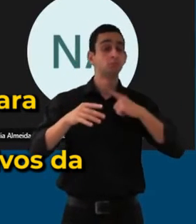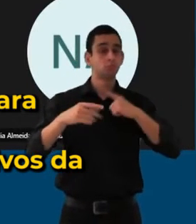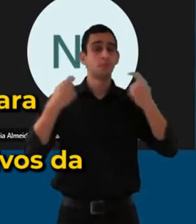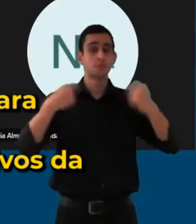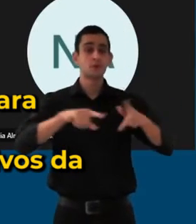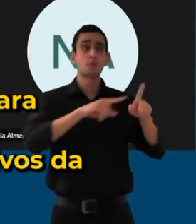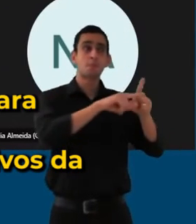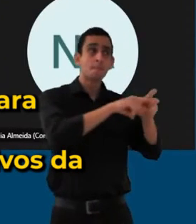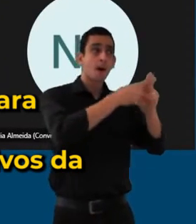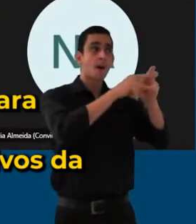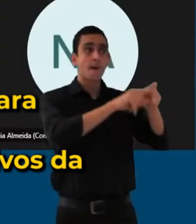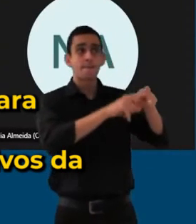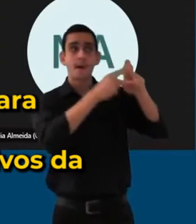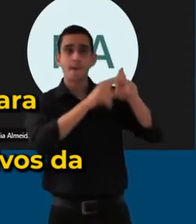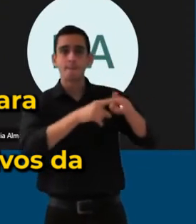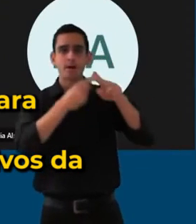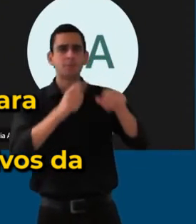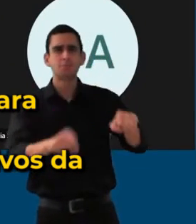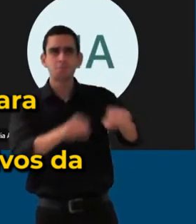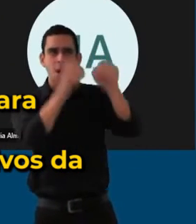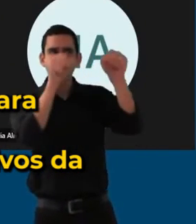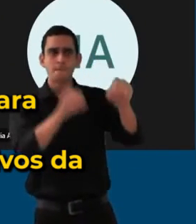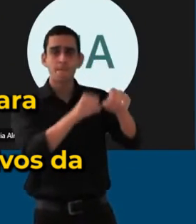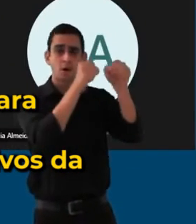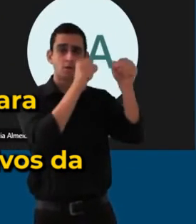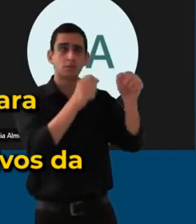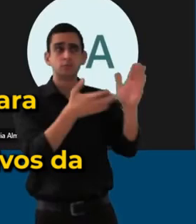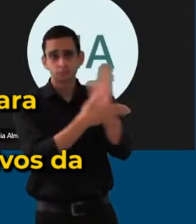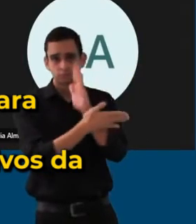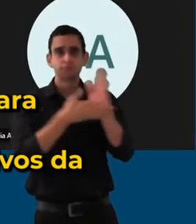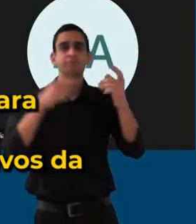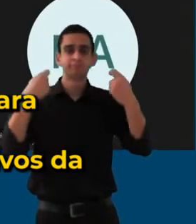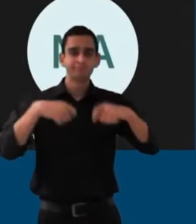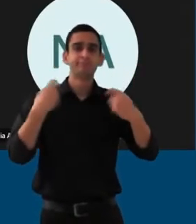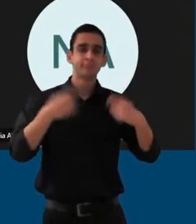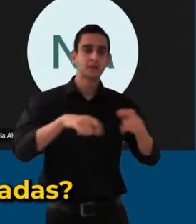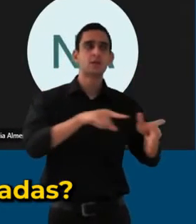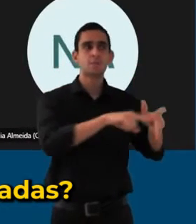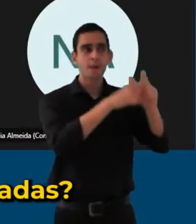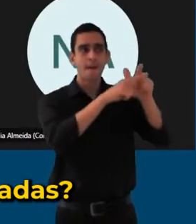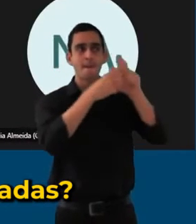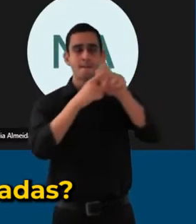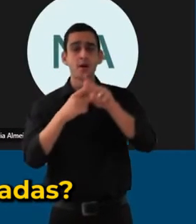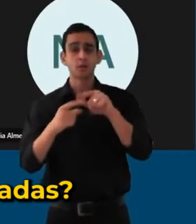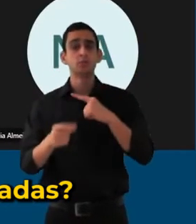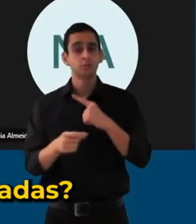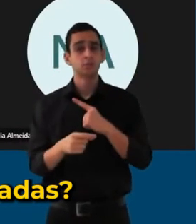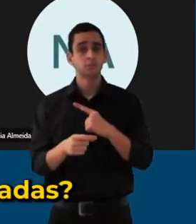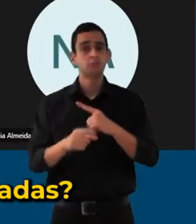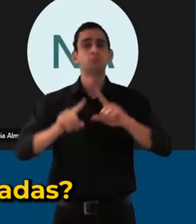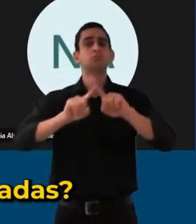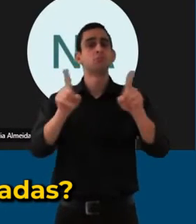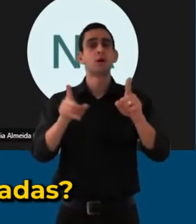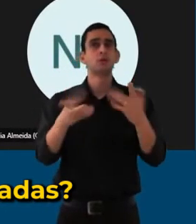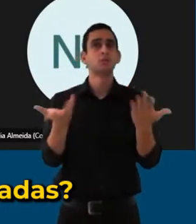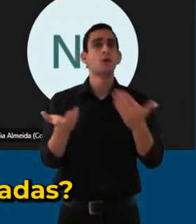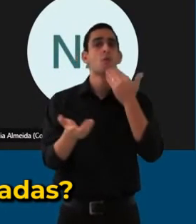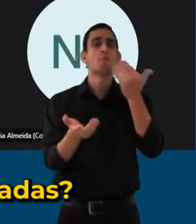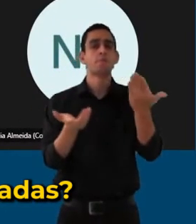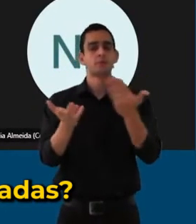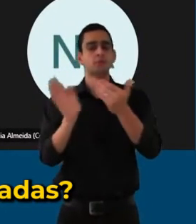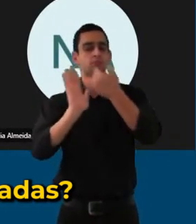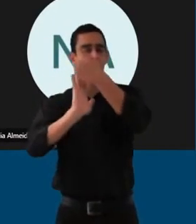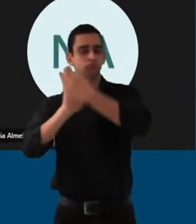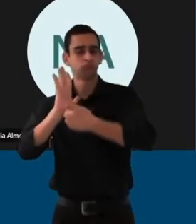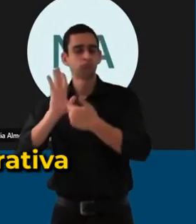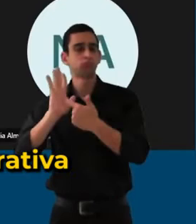que fossem reduzidas os impactos negativos da mineração. E quais foram essas medidas